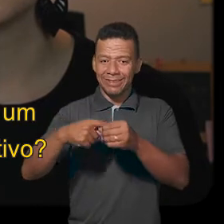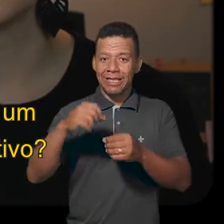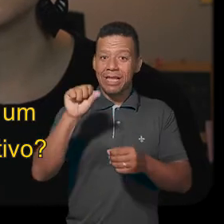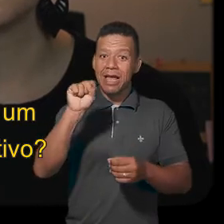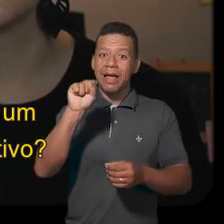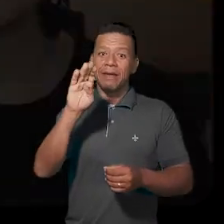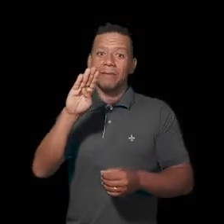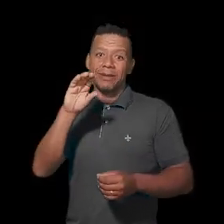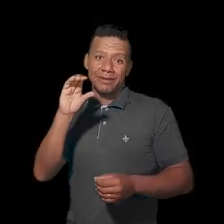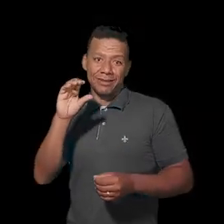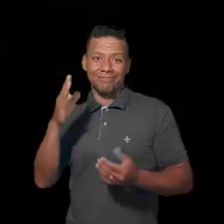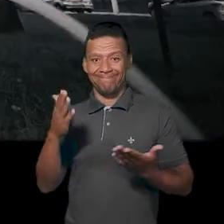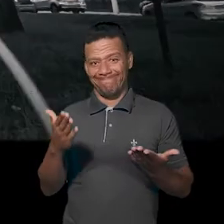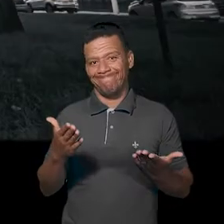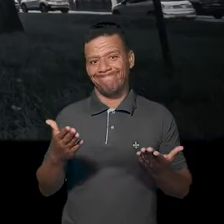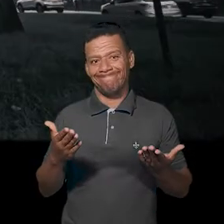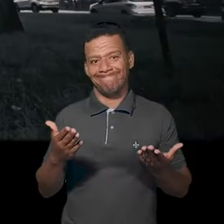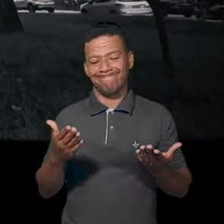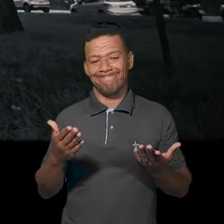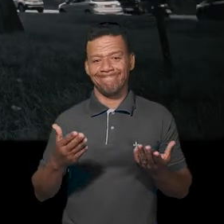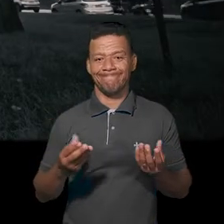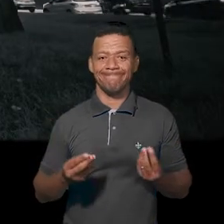para o coletivo?